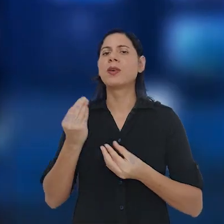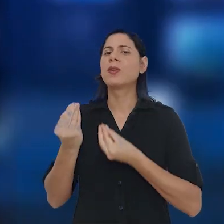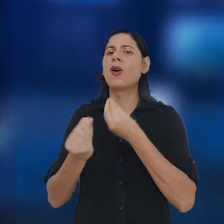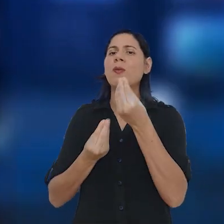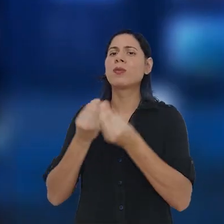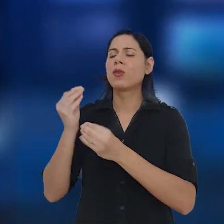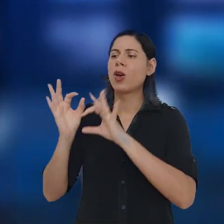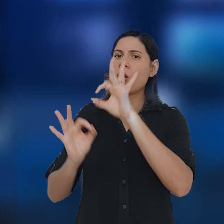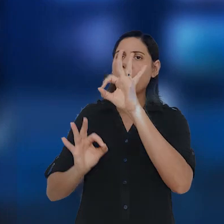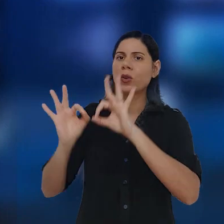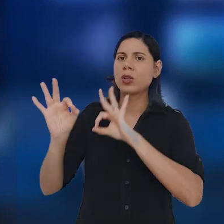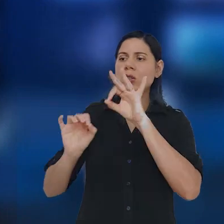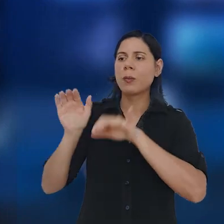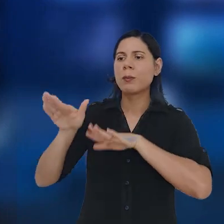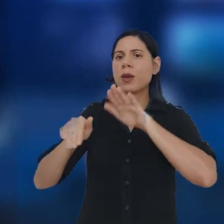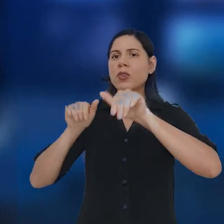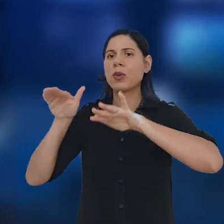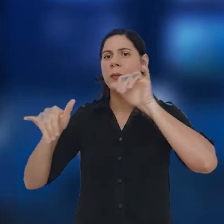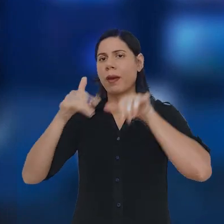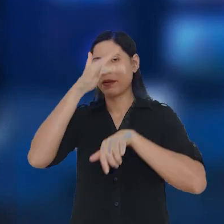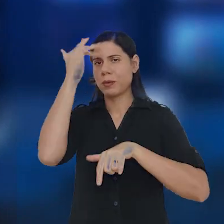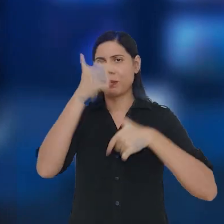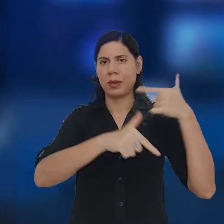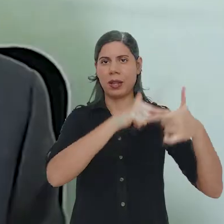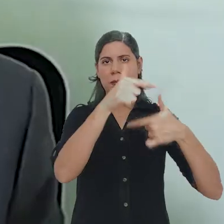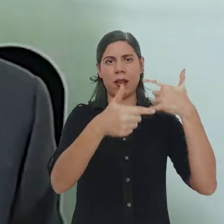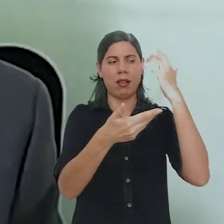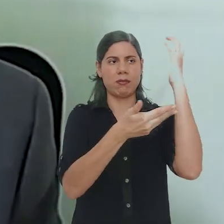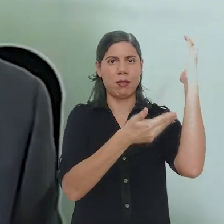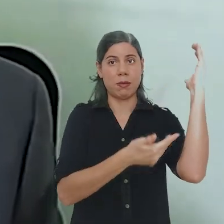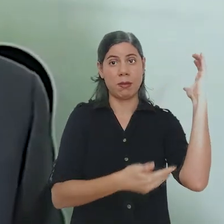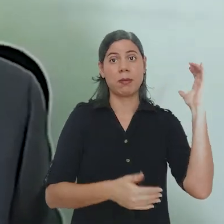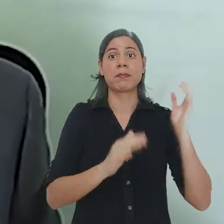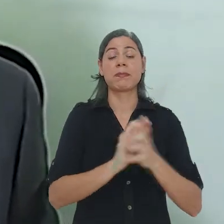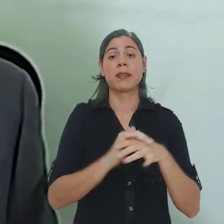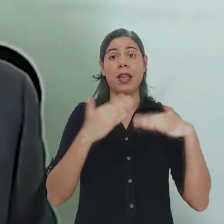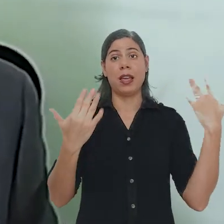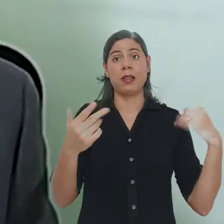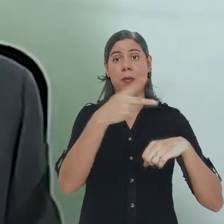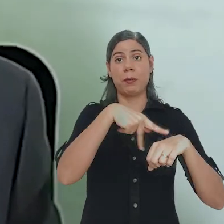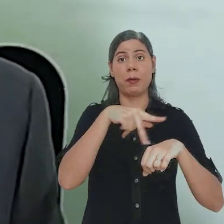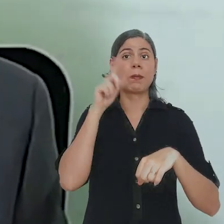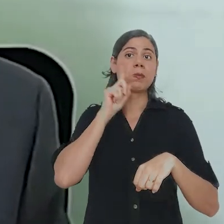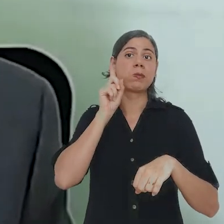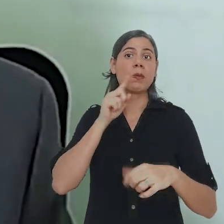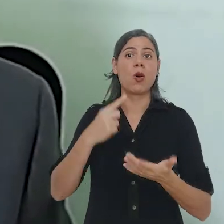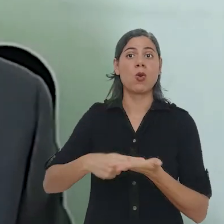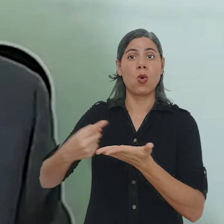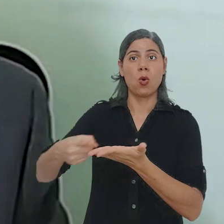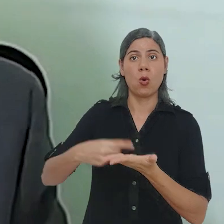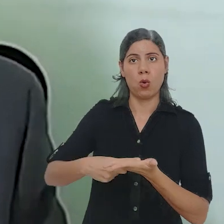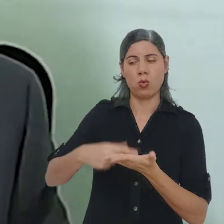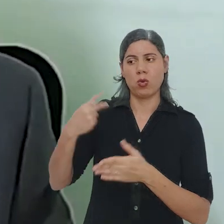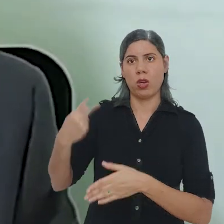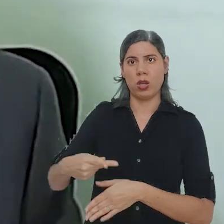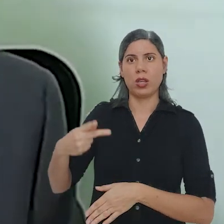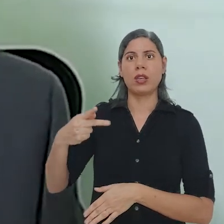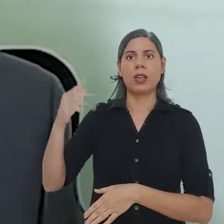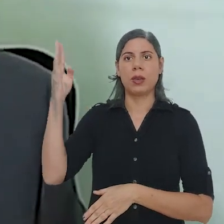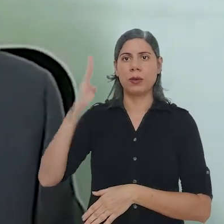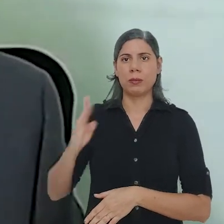Como foi essa articulação para convocar os soldados da borracha? Os Estados Unidos faz um acordo com o Brasil, na época do Getúlio